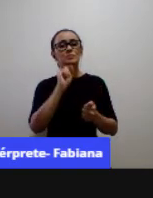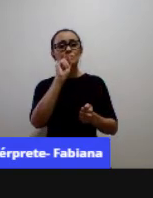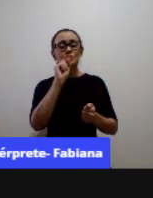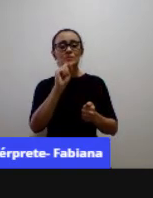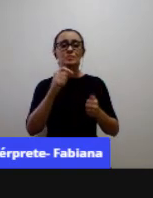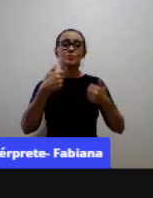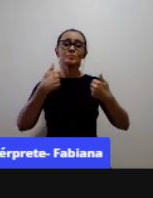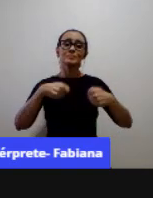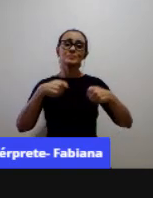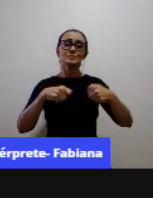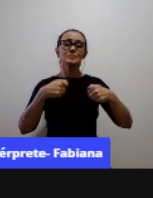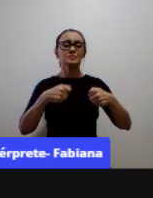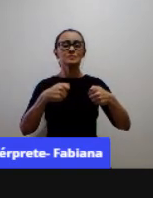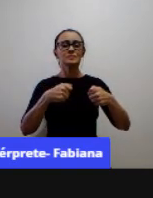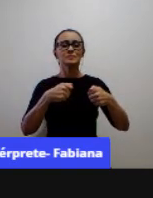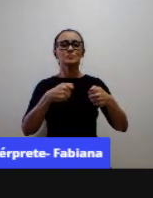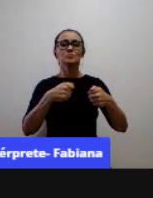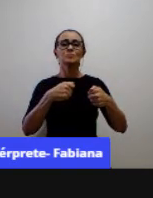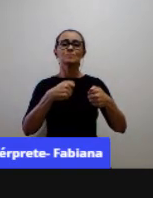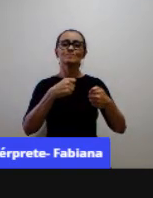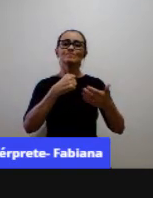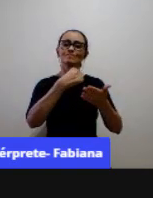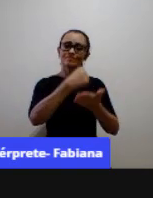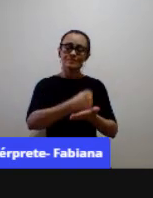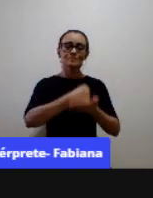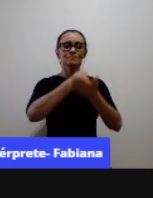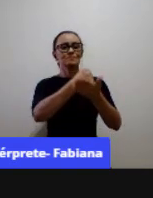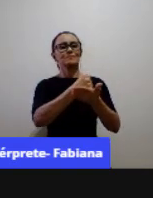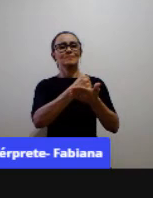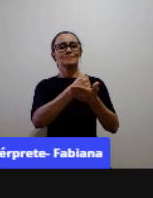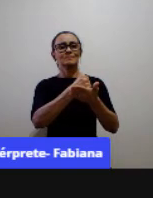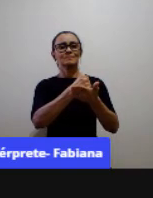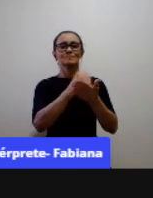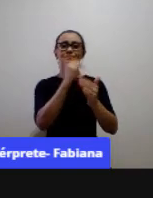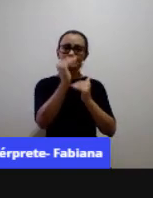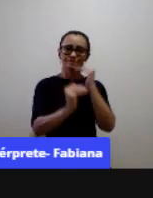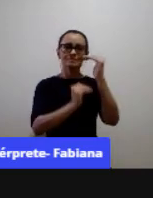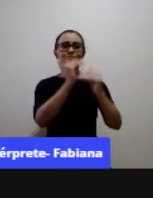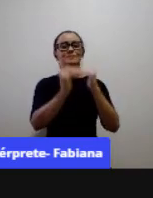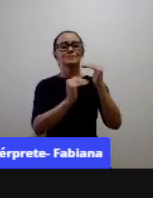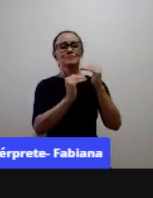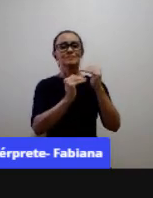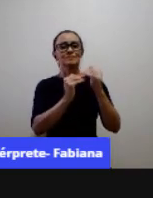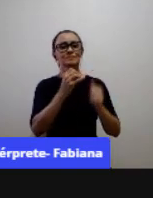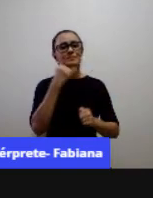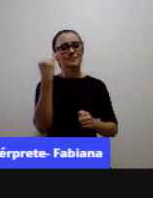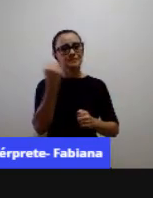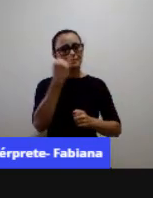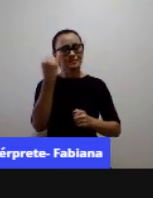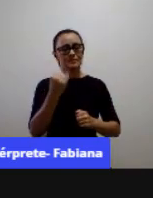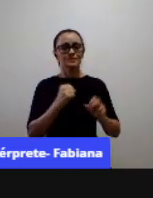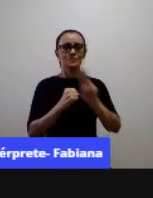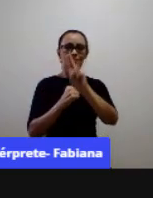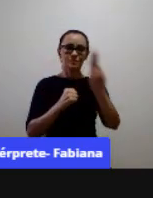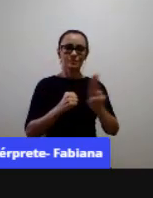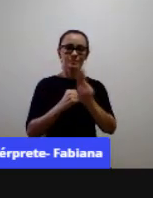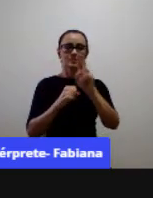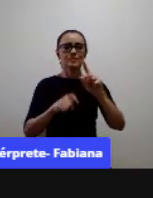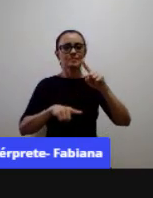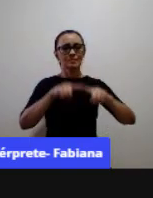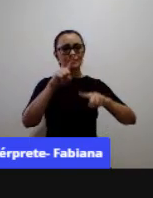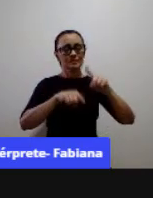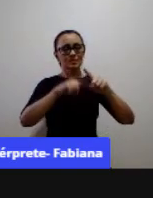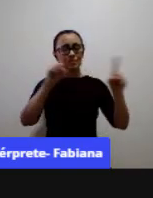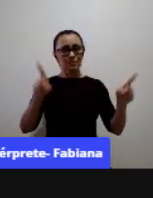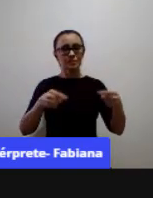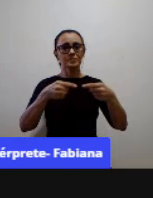etária que se baseia nos marcos de desenvolvimento. Então, a importância de você usar materiais de acordo com a faixa etária, não